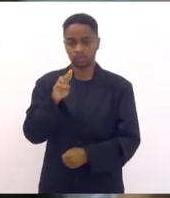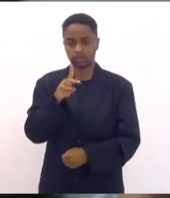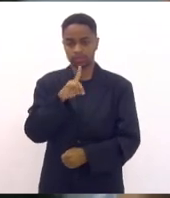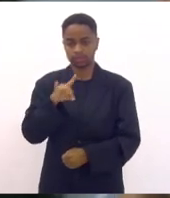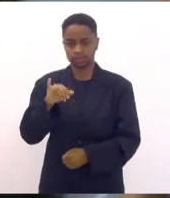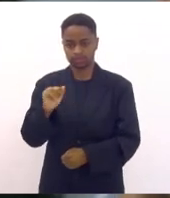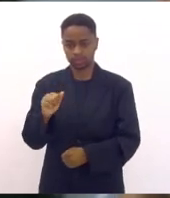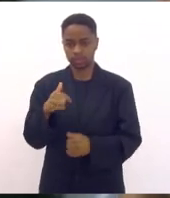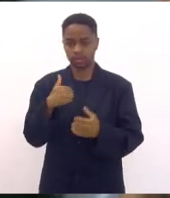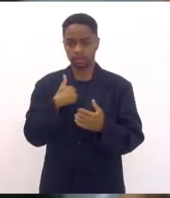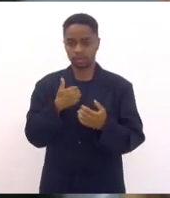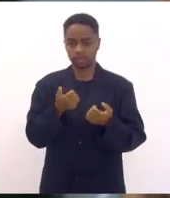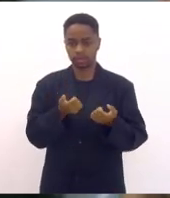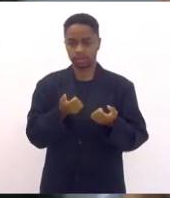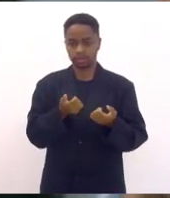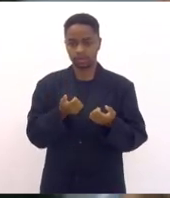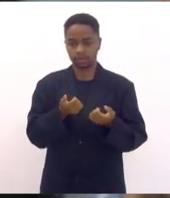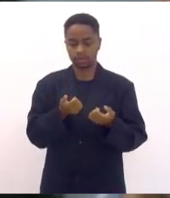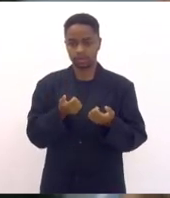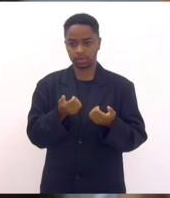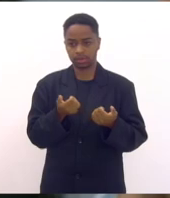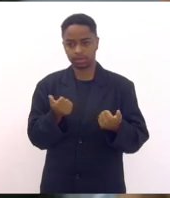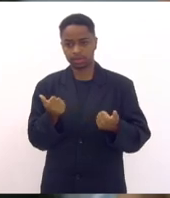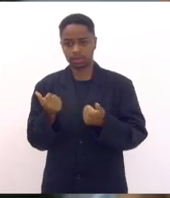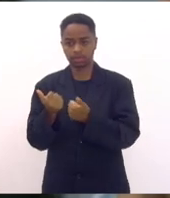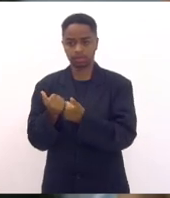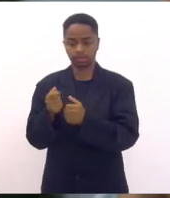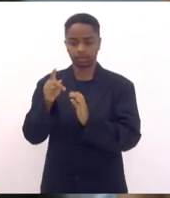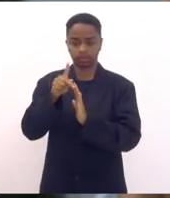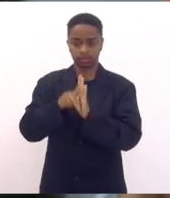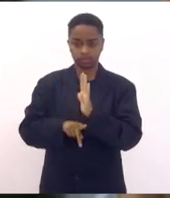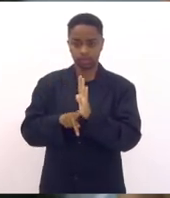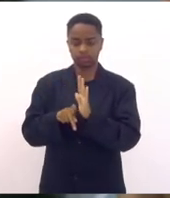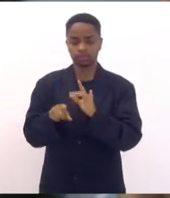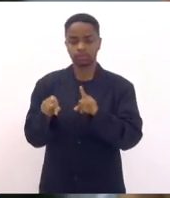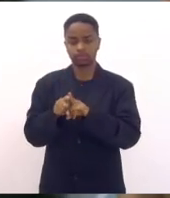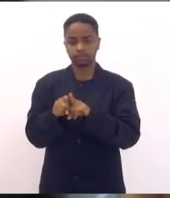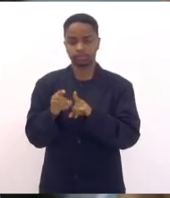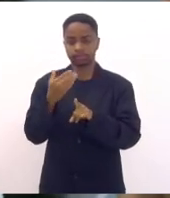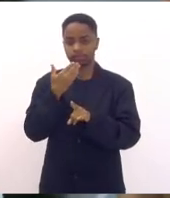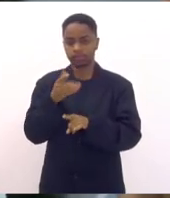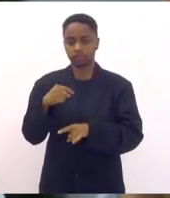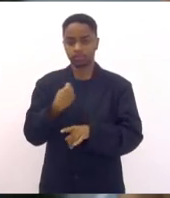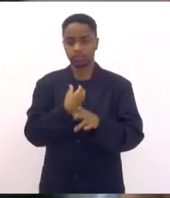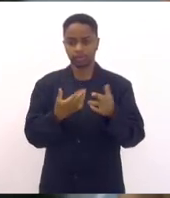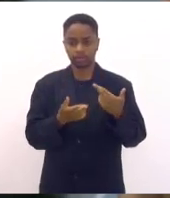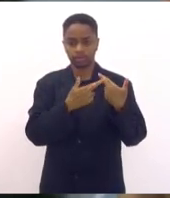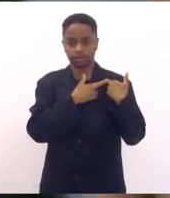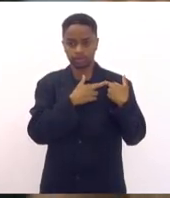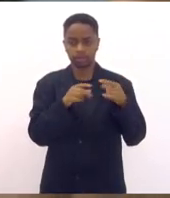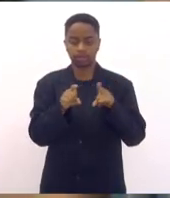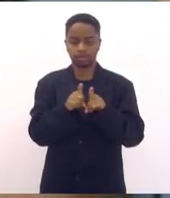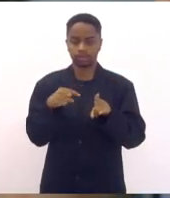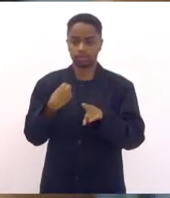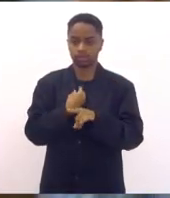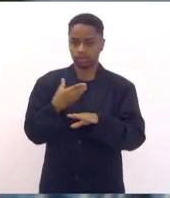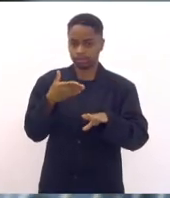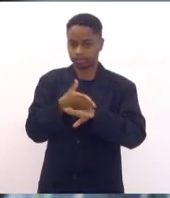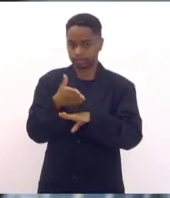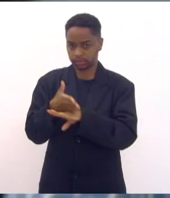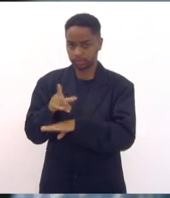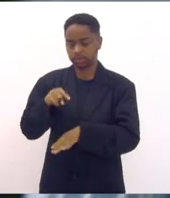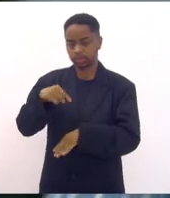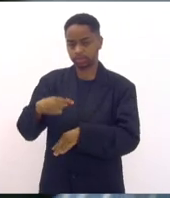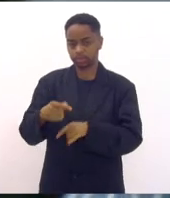vou mandar encaminhar nosso projeto a nosso responsável e podemos também participar e para